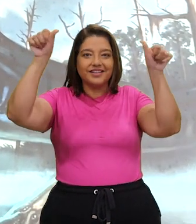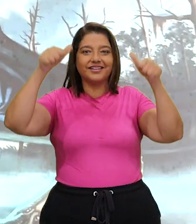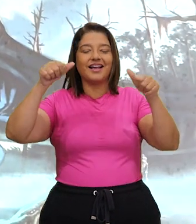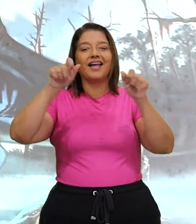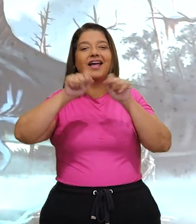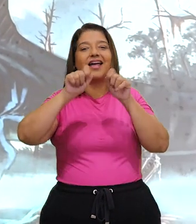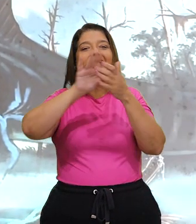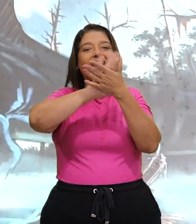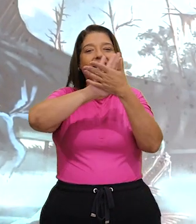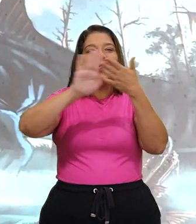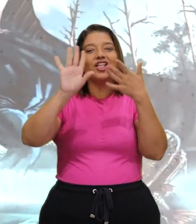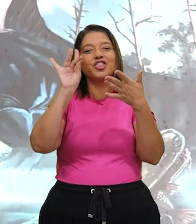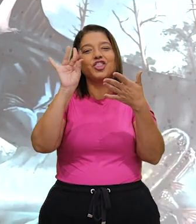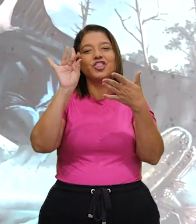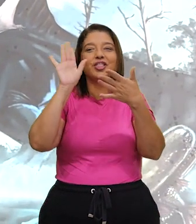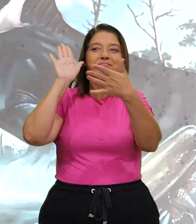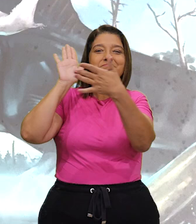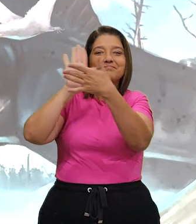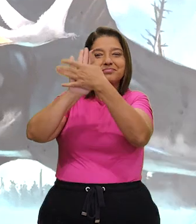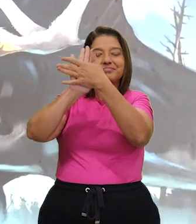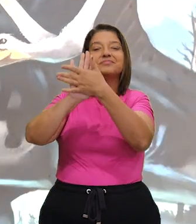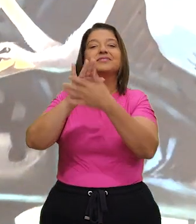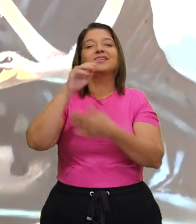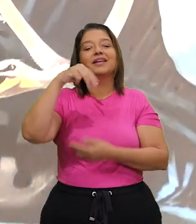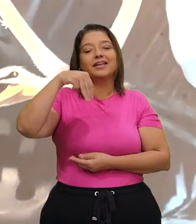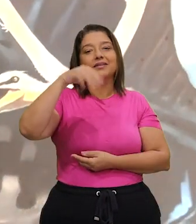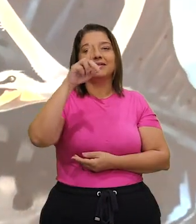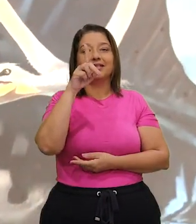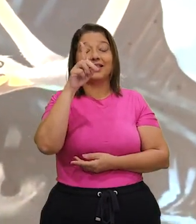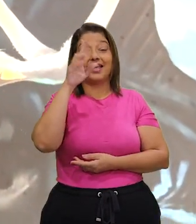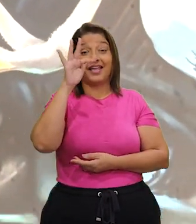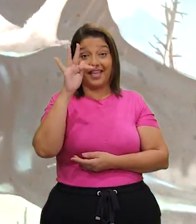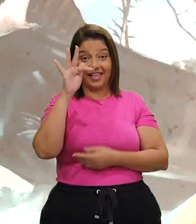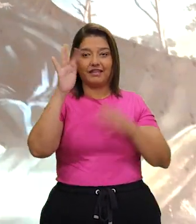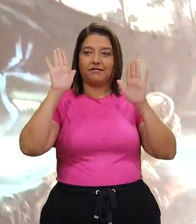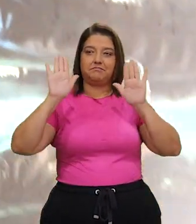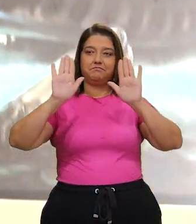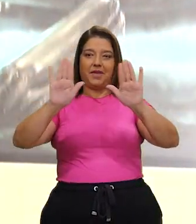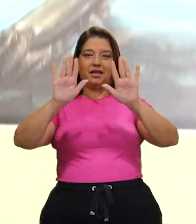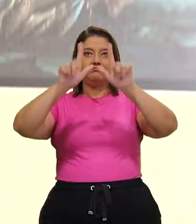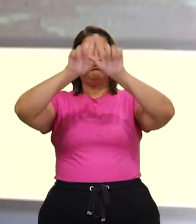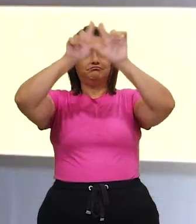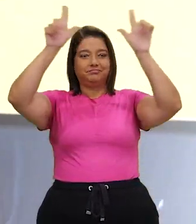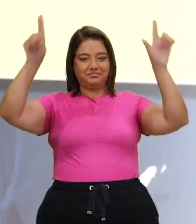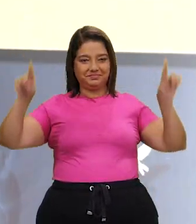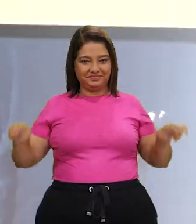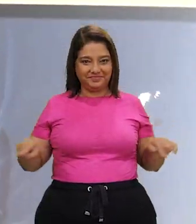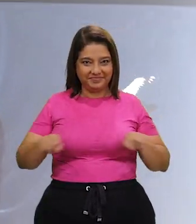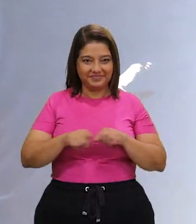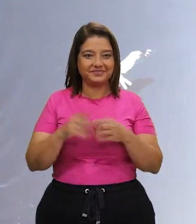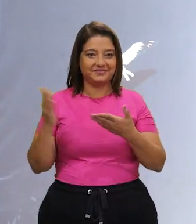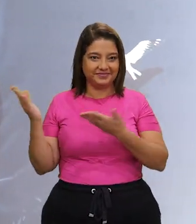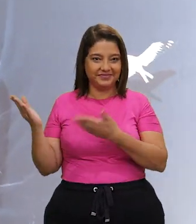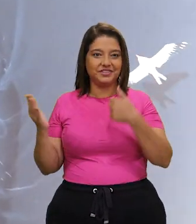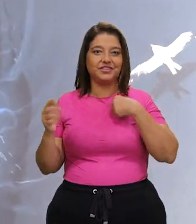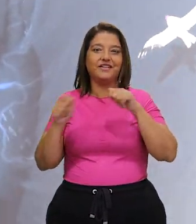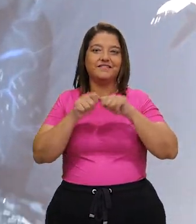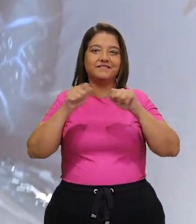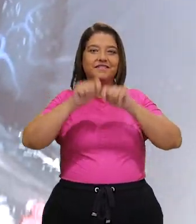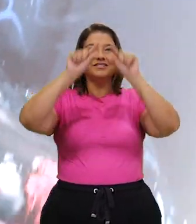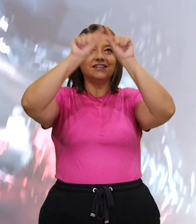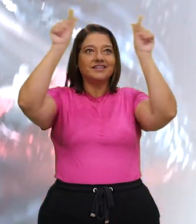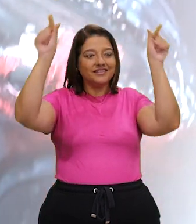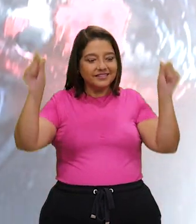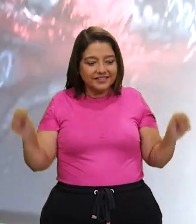em uma chapa de MD F E esses contornos pretos aqui eu fiz meio que uma moldura em fita